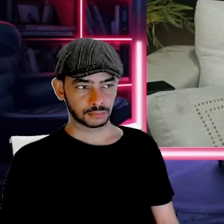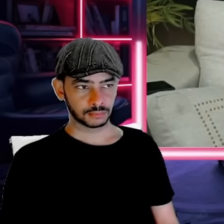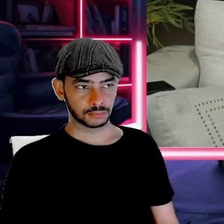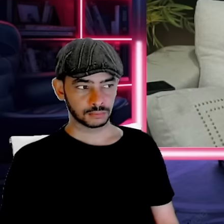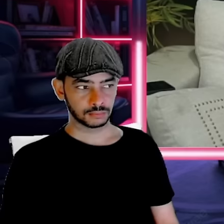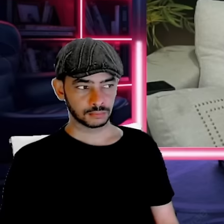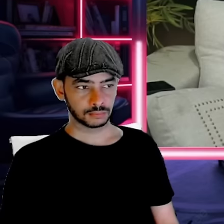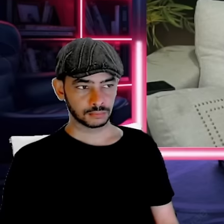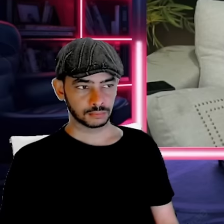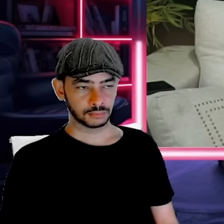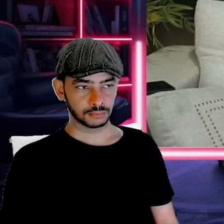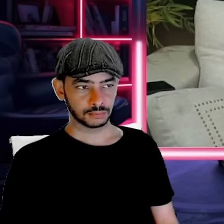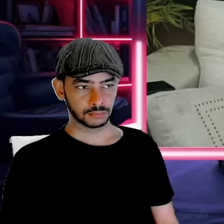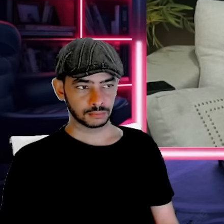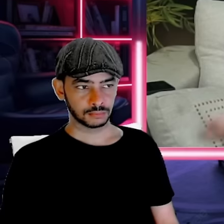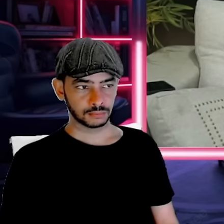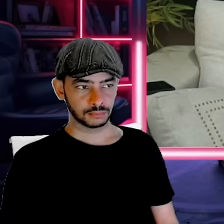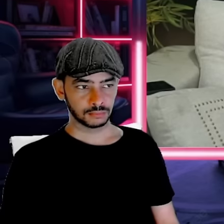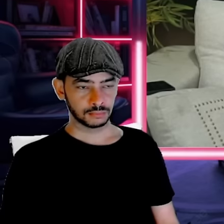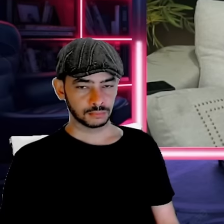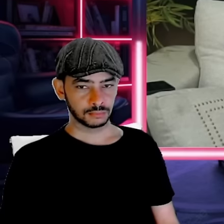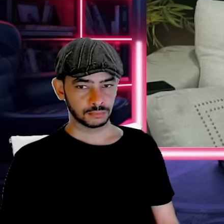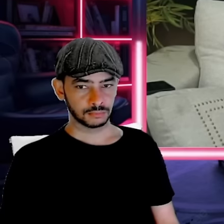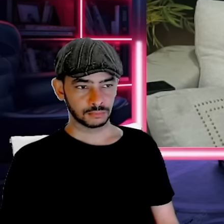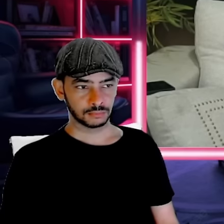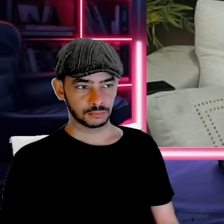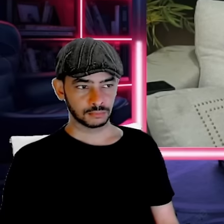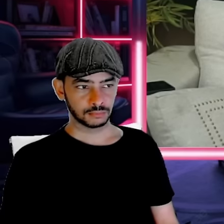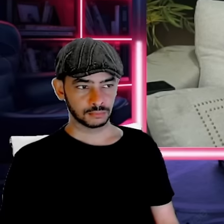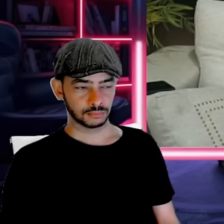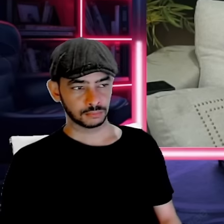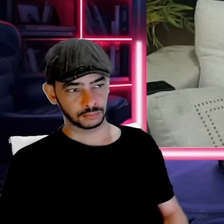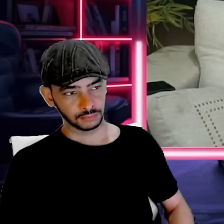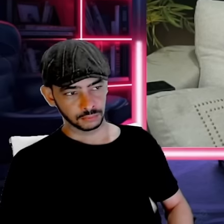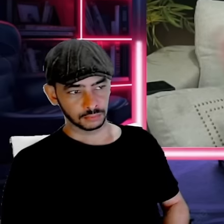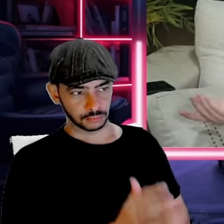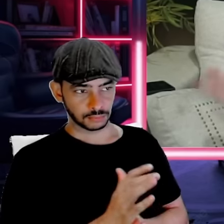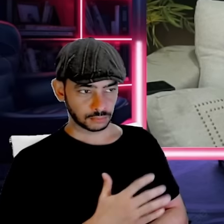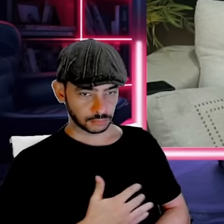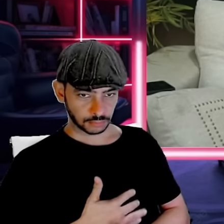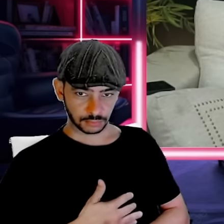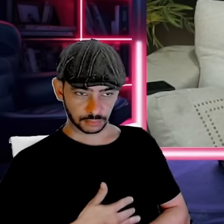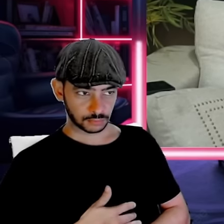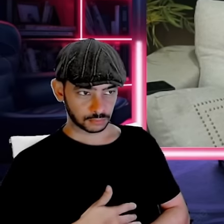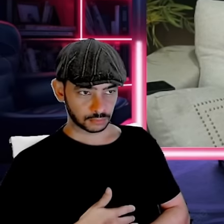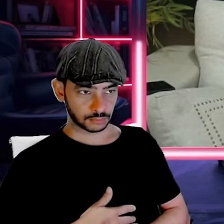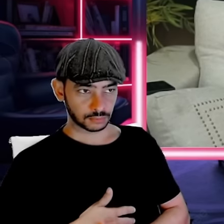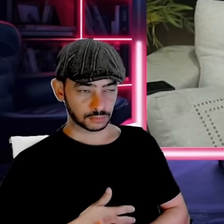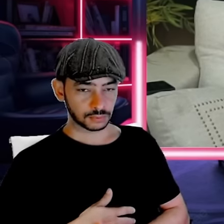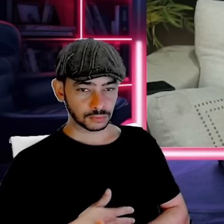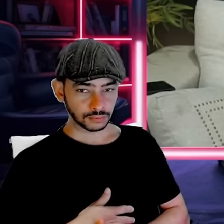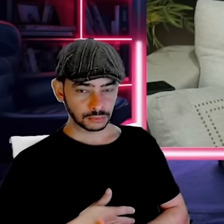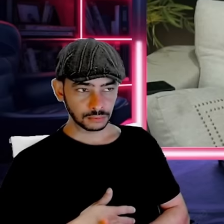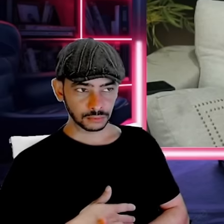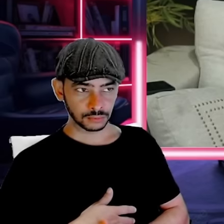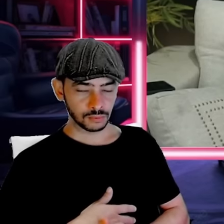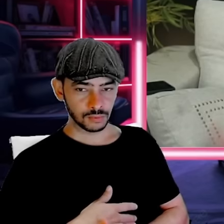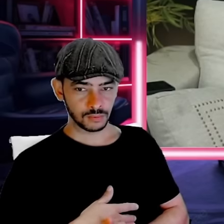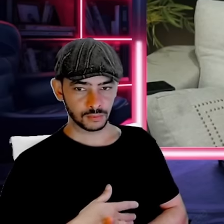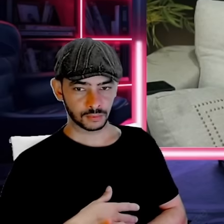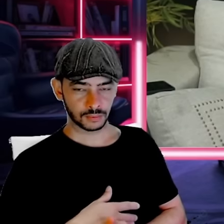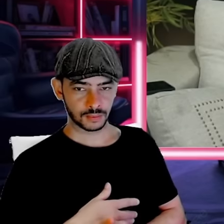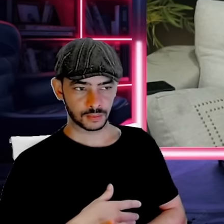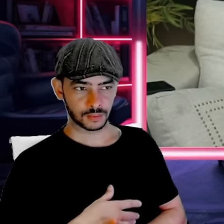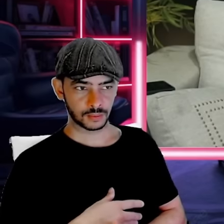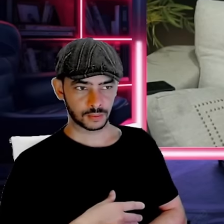moço dois da rede Lula porque o Gilmar não deixou o Dilma obstruir a justiça e depois a lavajato avançou para outros partidos chegando pertinho de